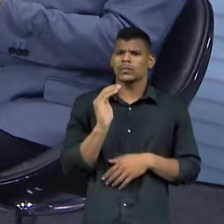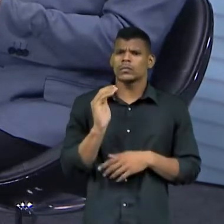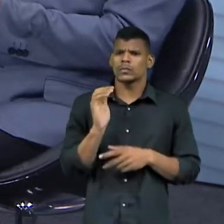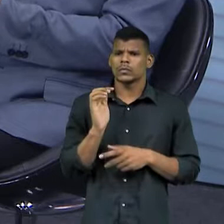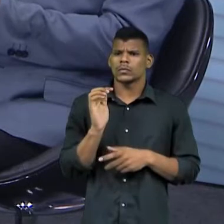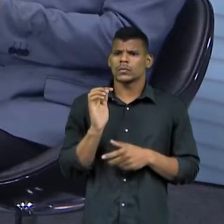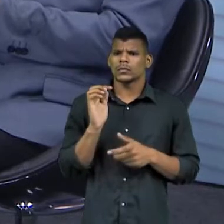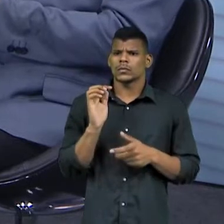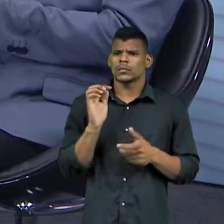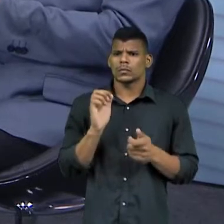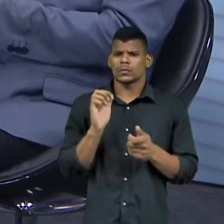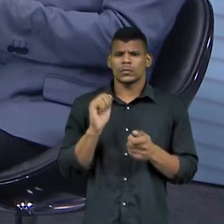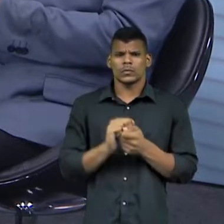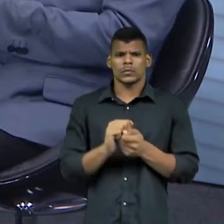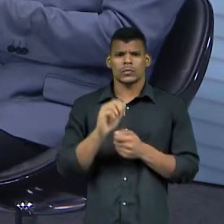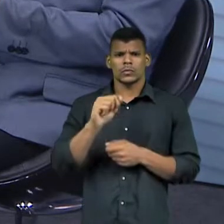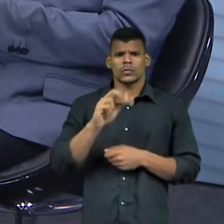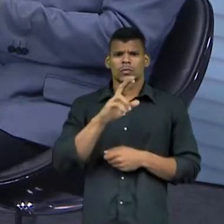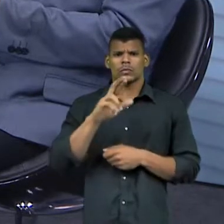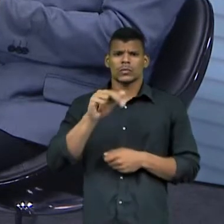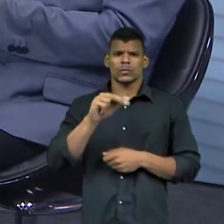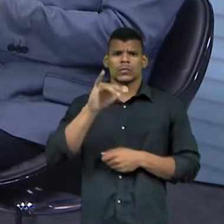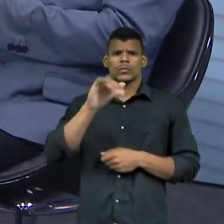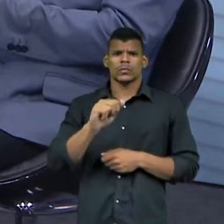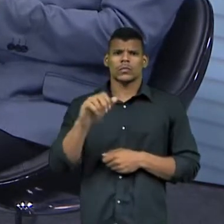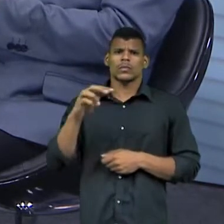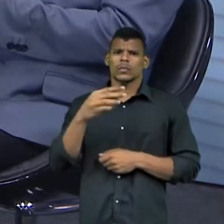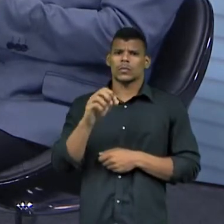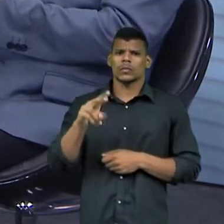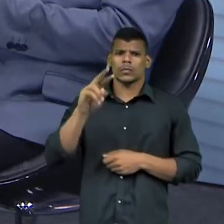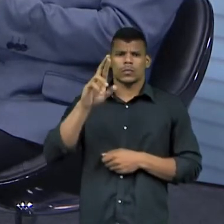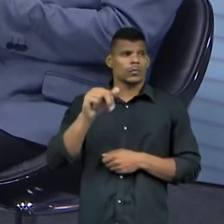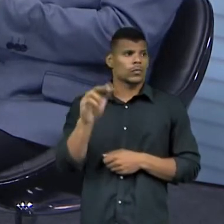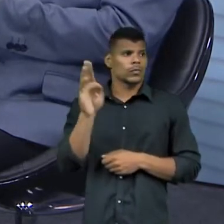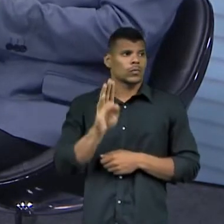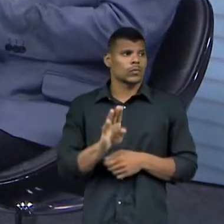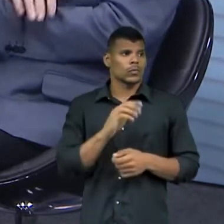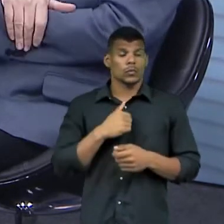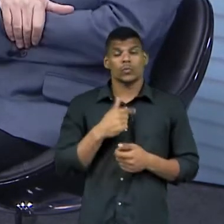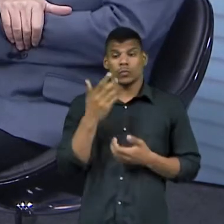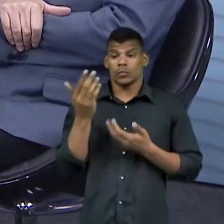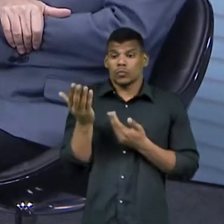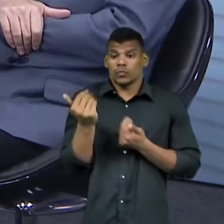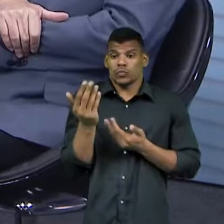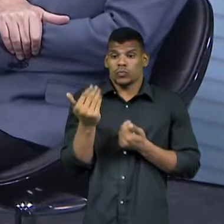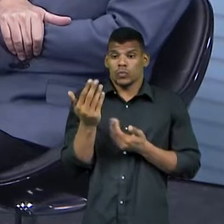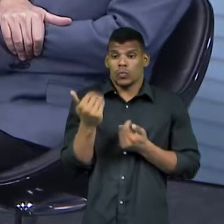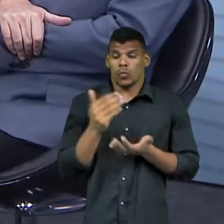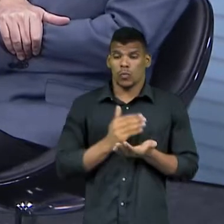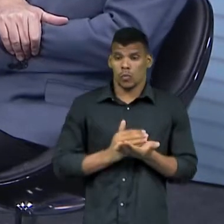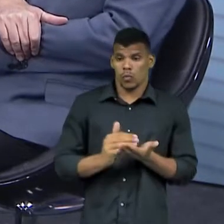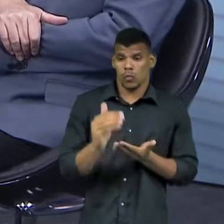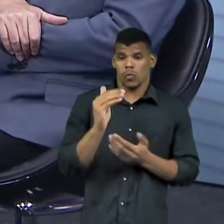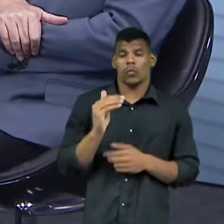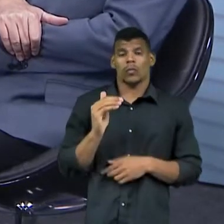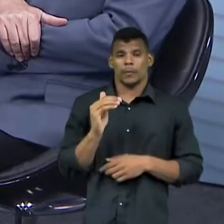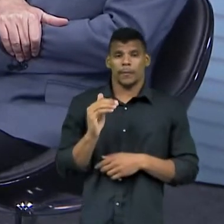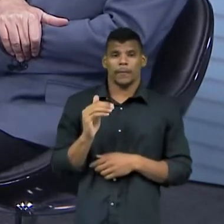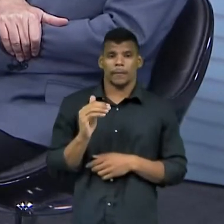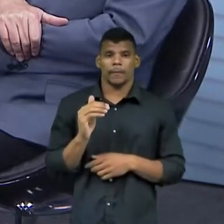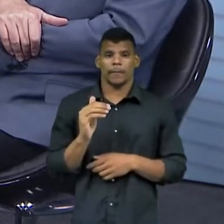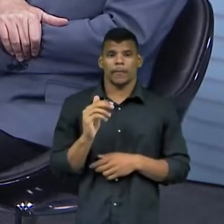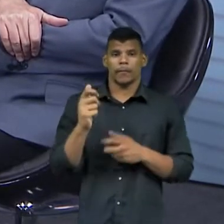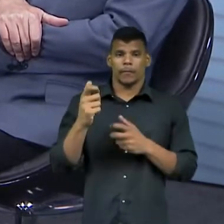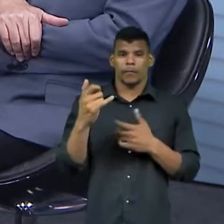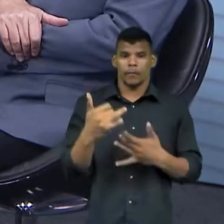no Arraial Moura Brasil foi noas comunidade nós trabalhávamos lá ainda adolescente né no meio do da da raai Mora Brasil levando a palavra de